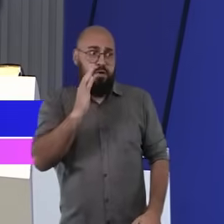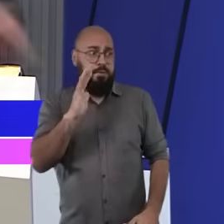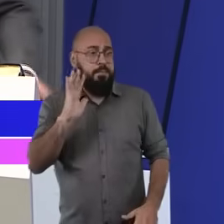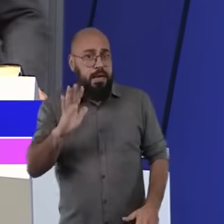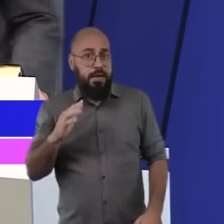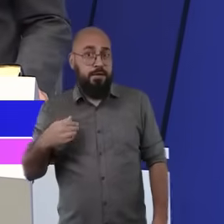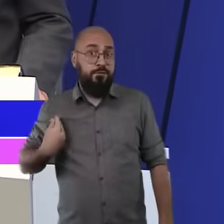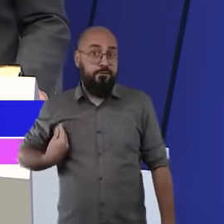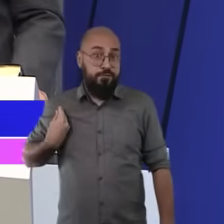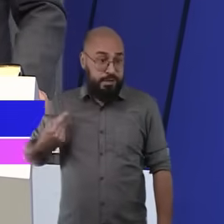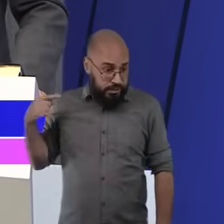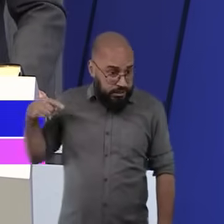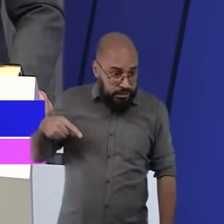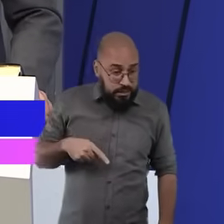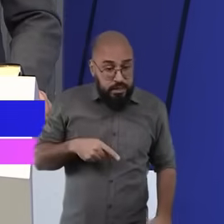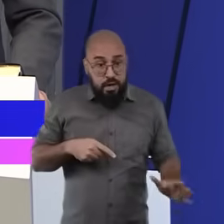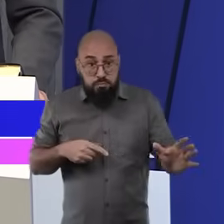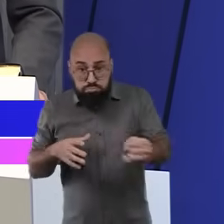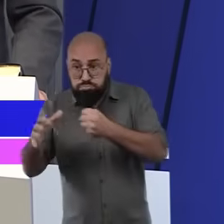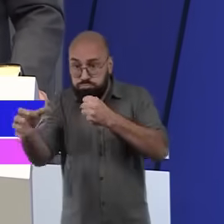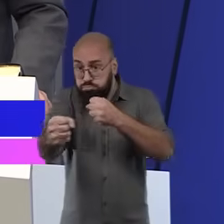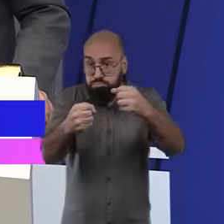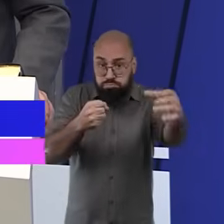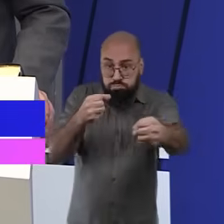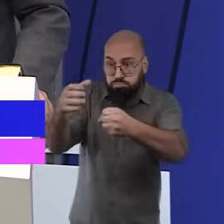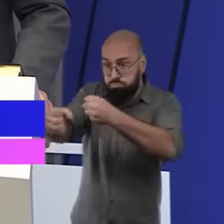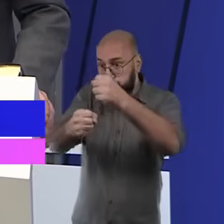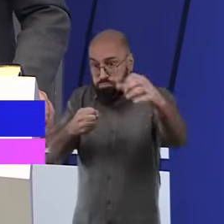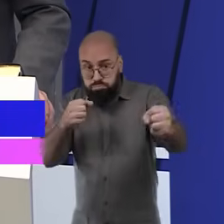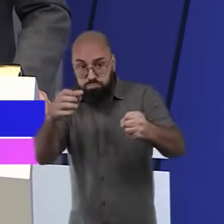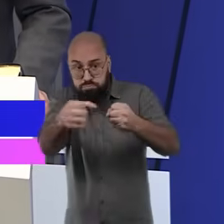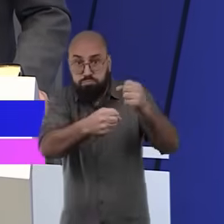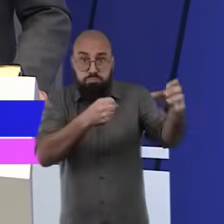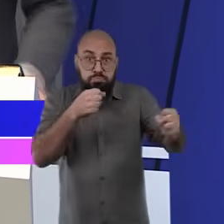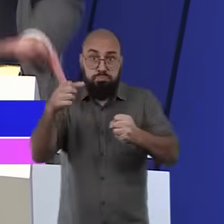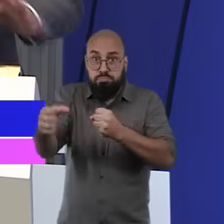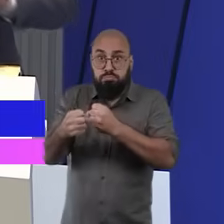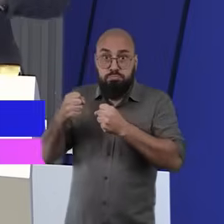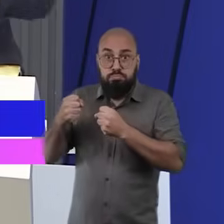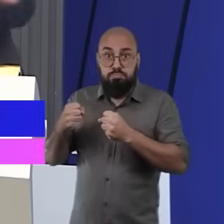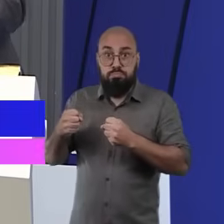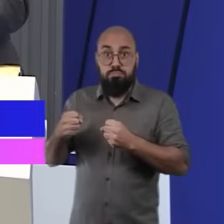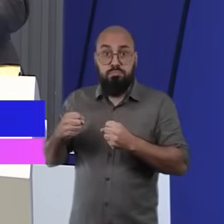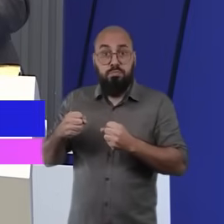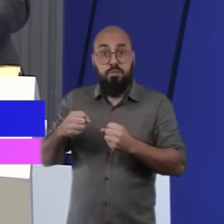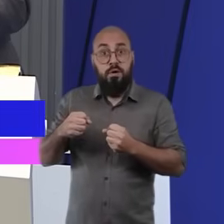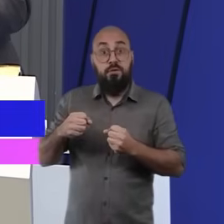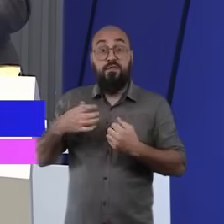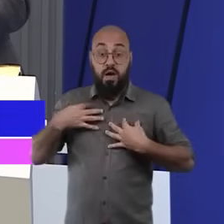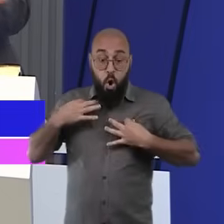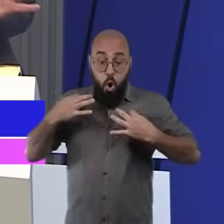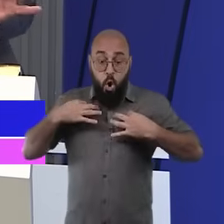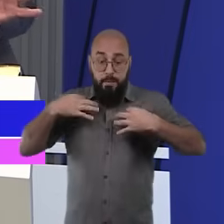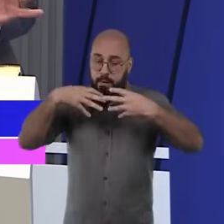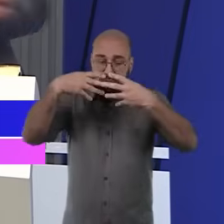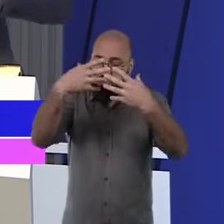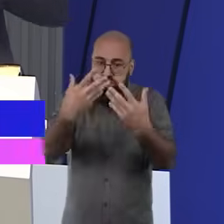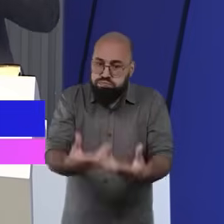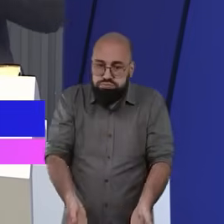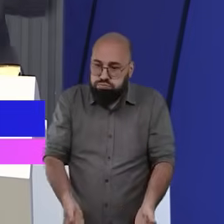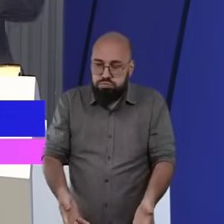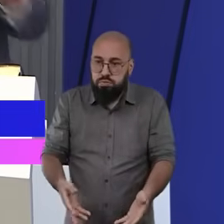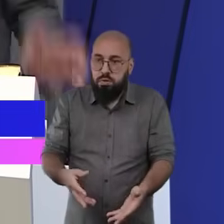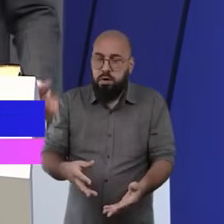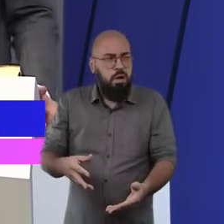vem espiritualmente e ele vem para buscar os seus filhos. E aqueles que estão aqui nesse mundo, que não forem